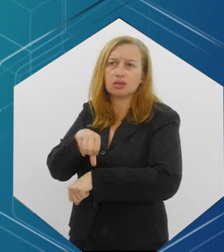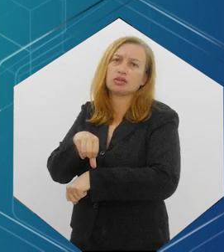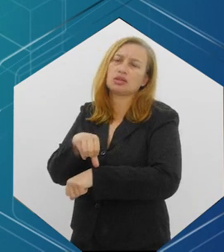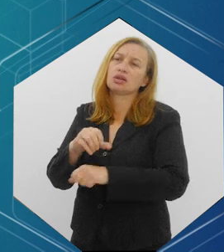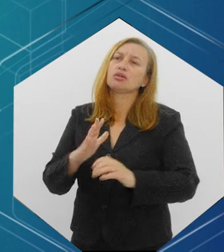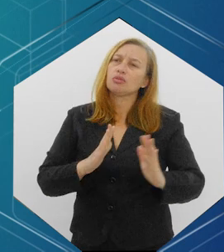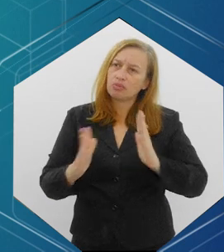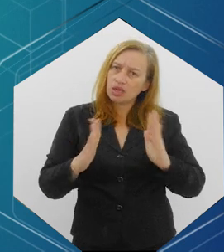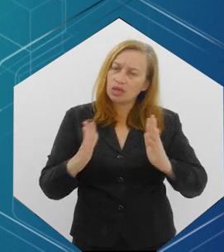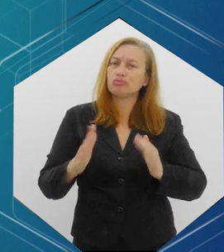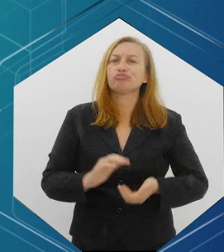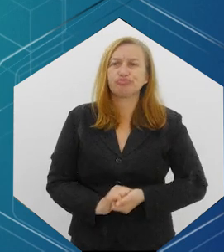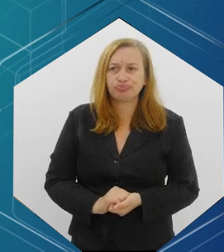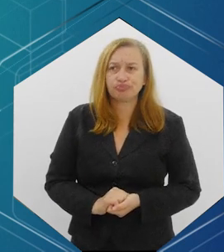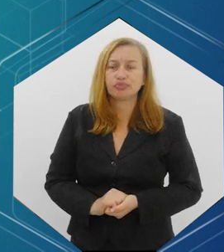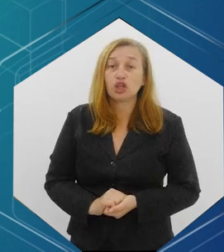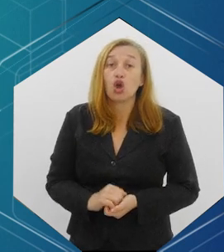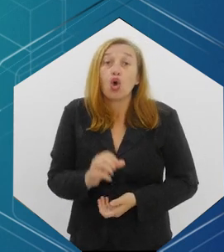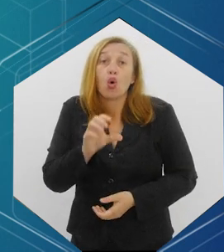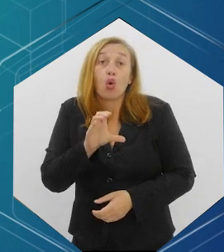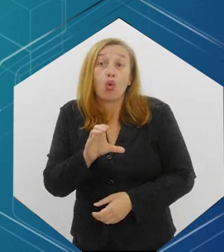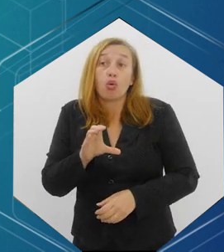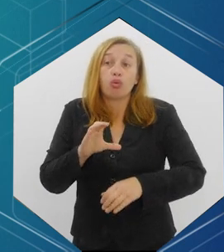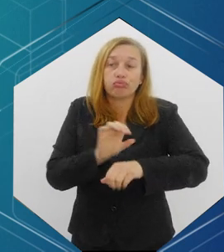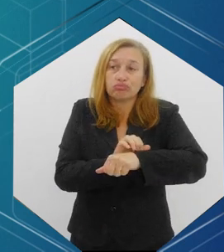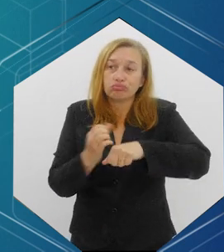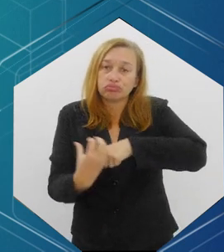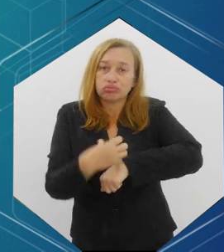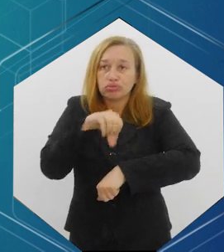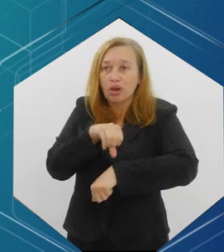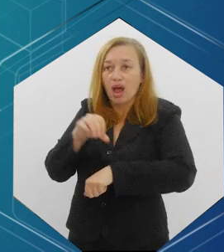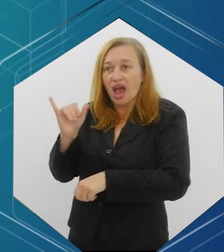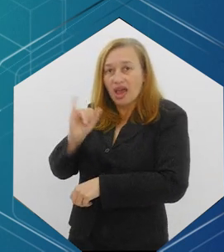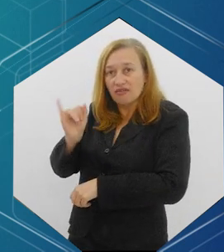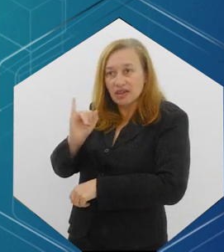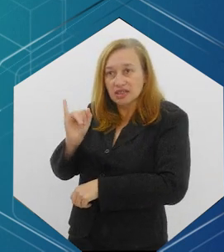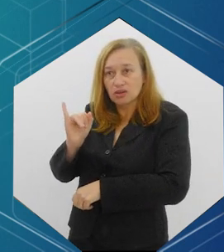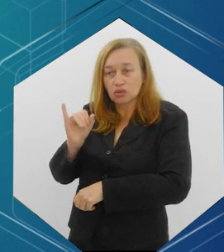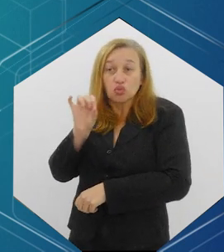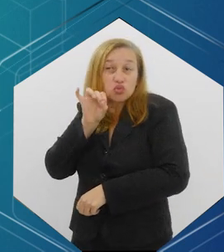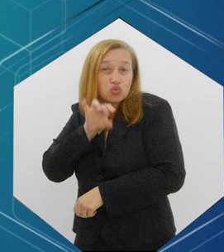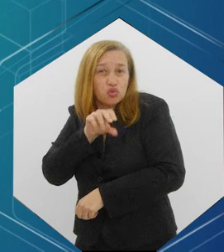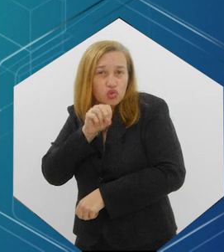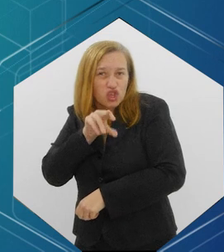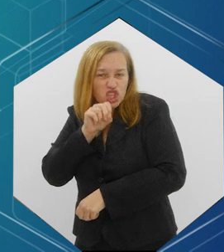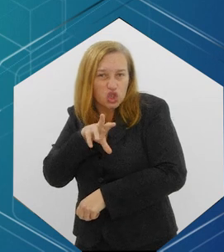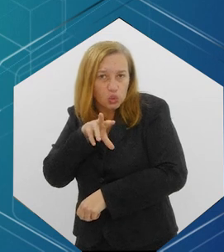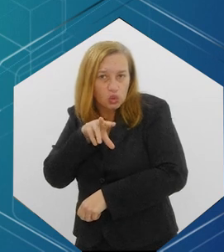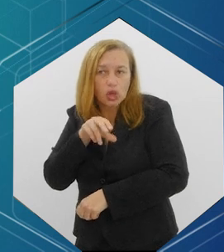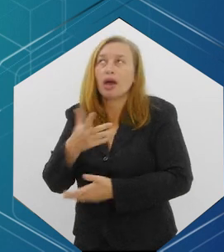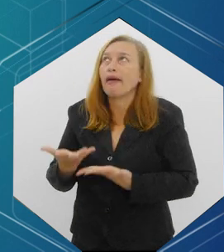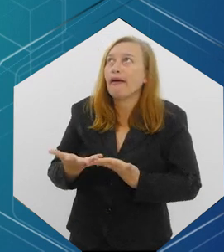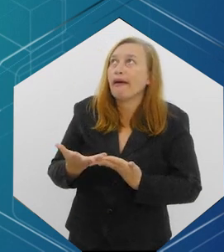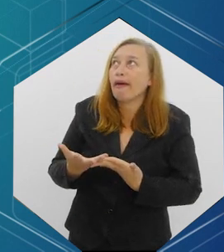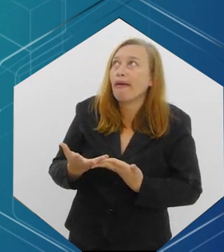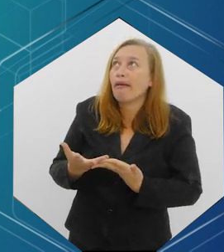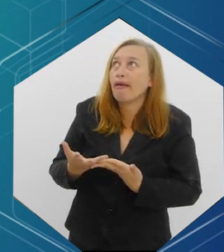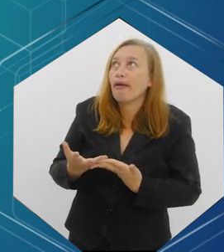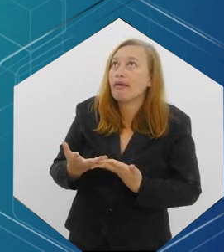pela nossa vivência da pandemia, né? O COVID, a infecção pelo vírus, pelo